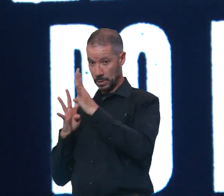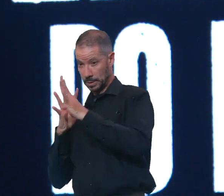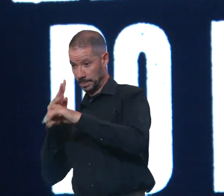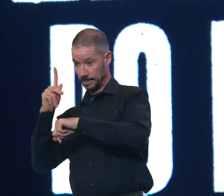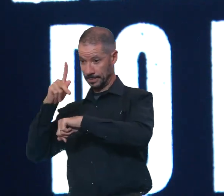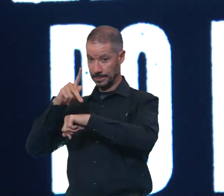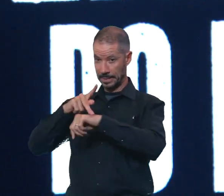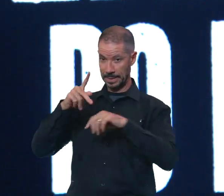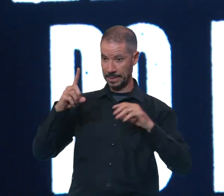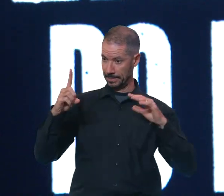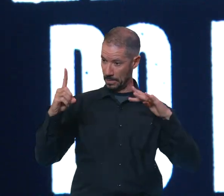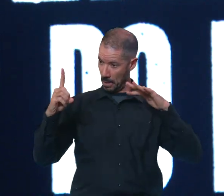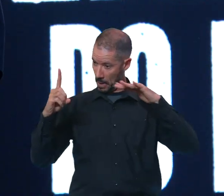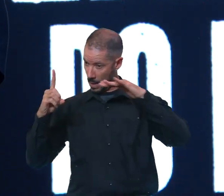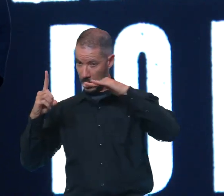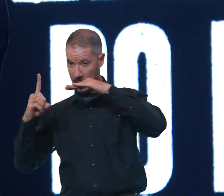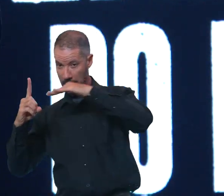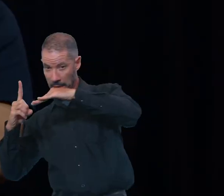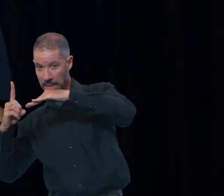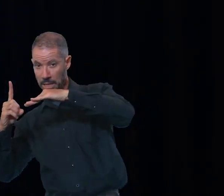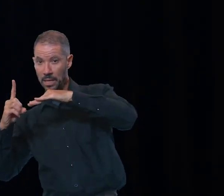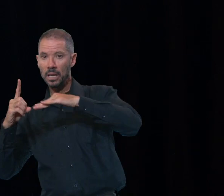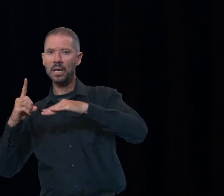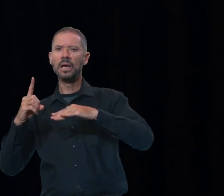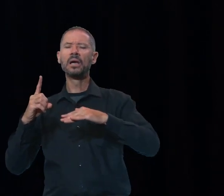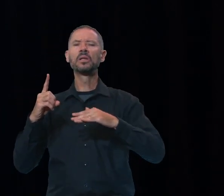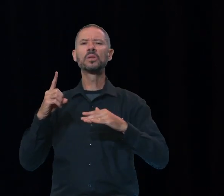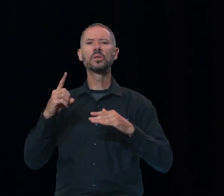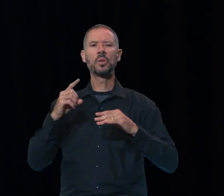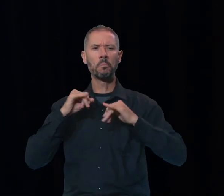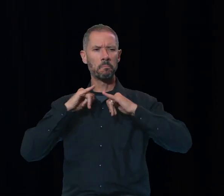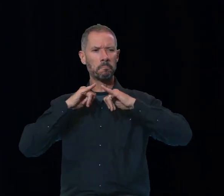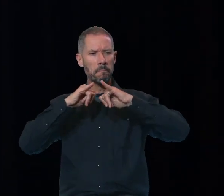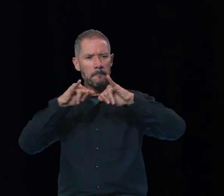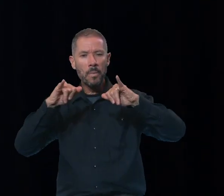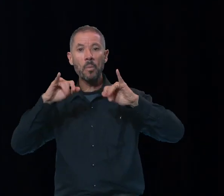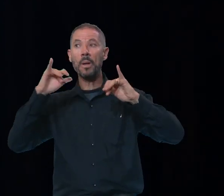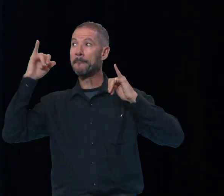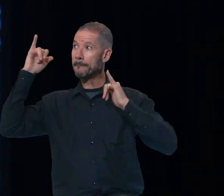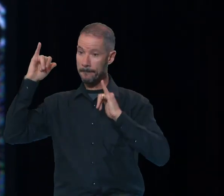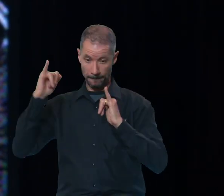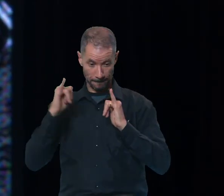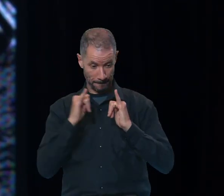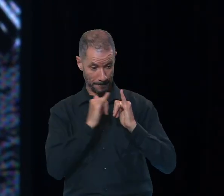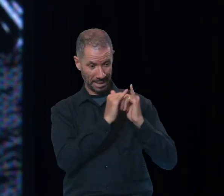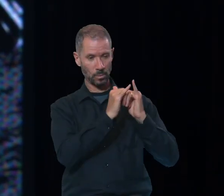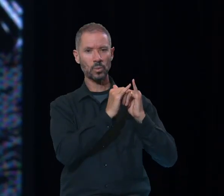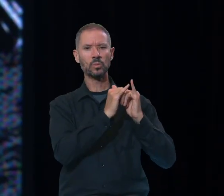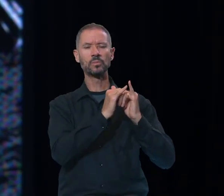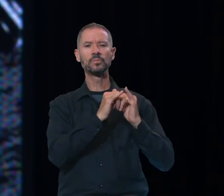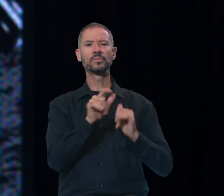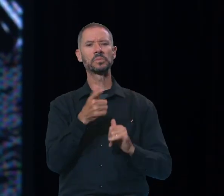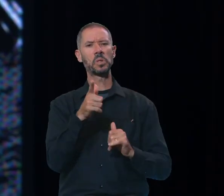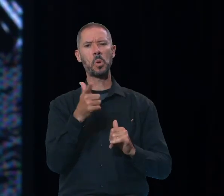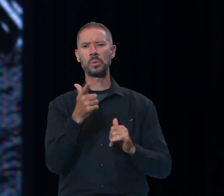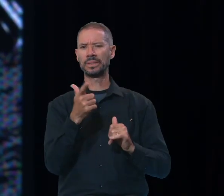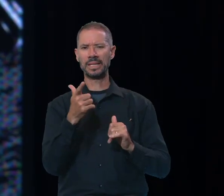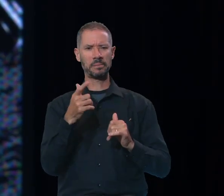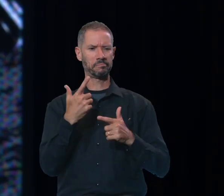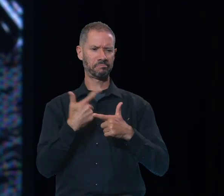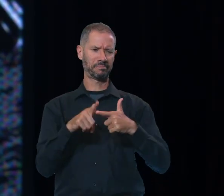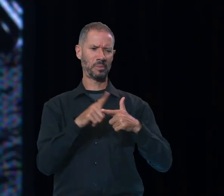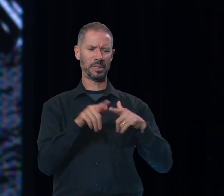chegarem, isso seja tão público, tão perdoado já, que não tenha mais efeito sobre